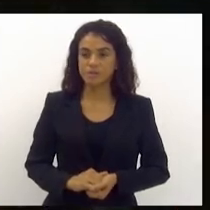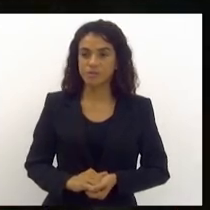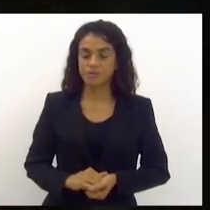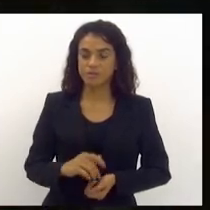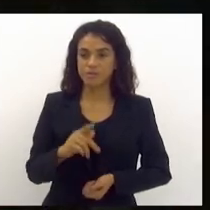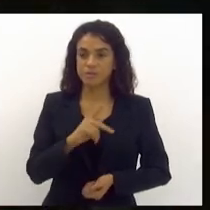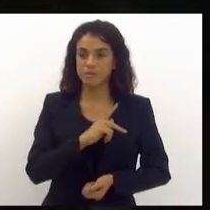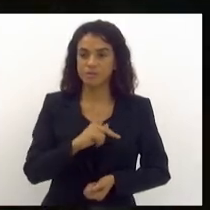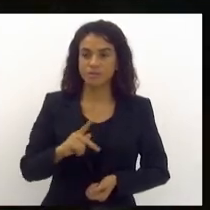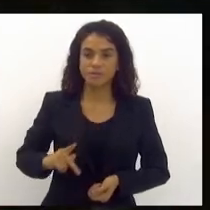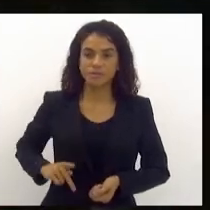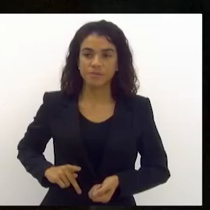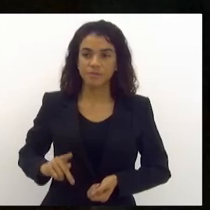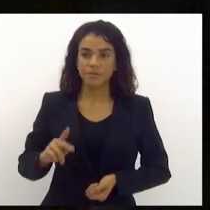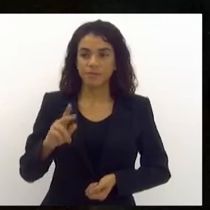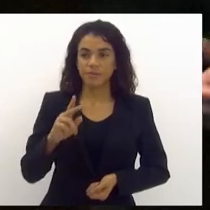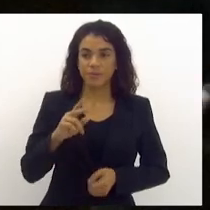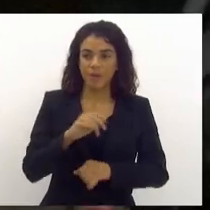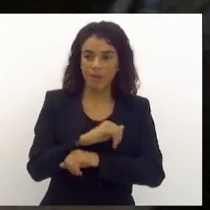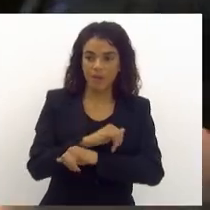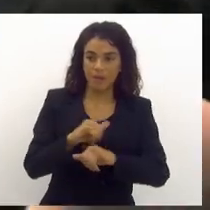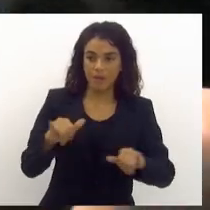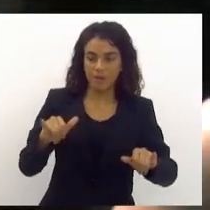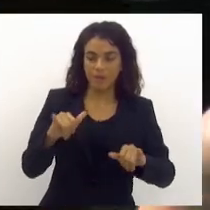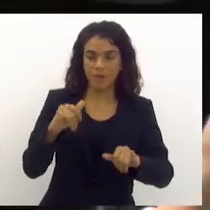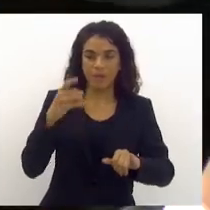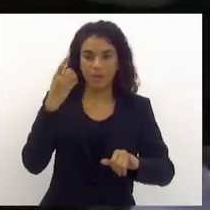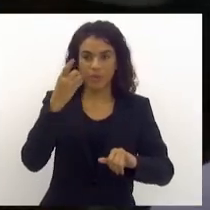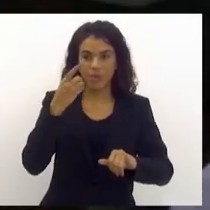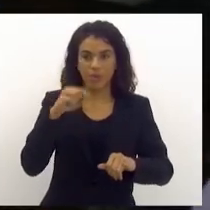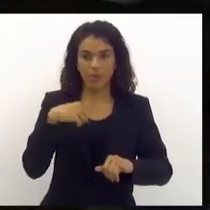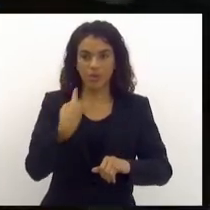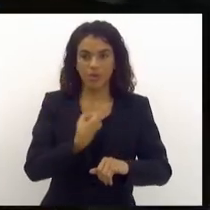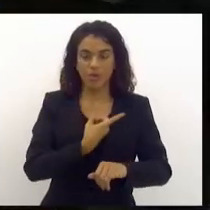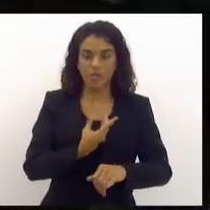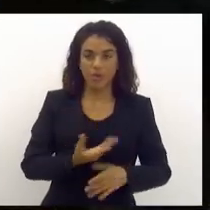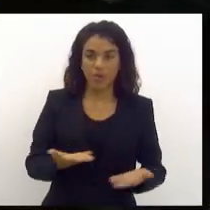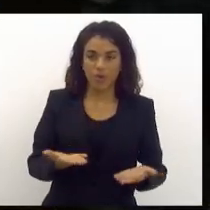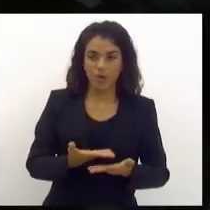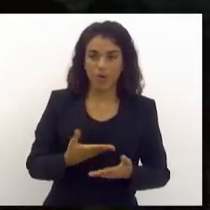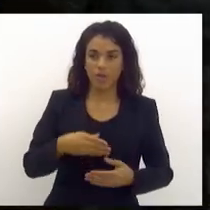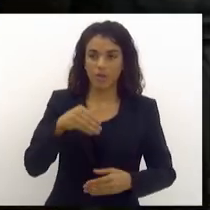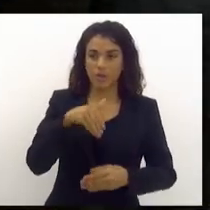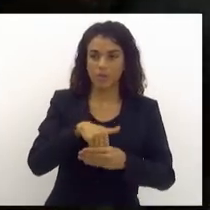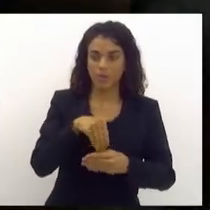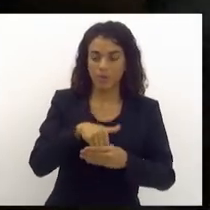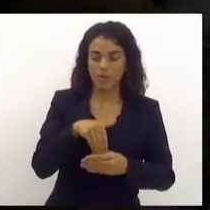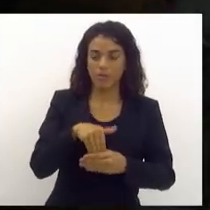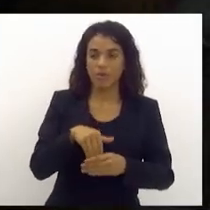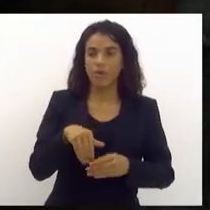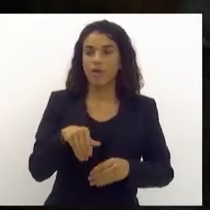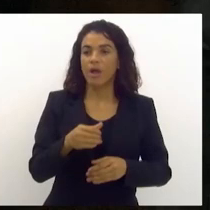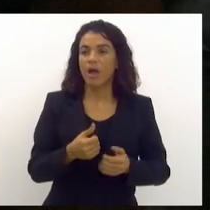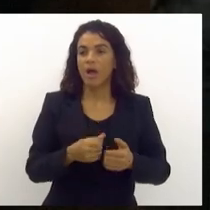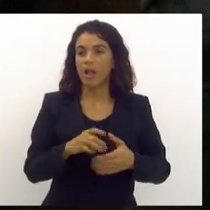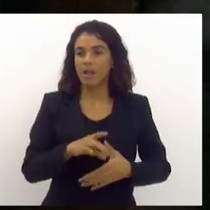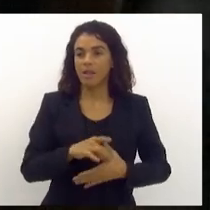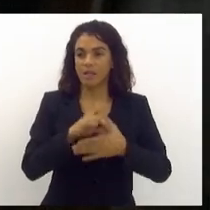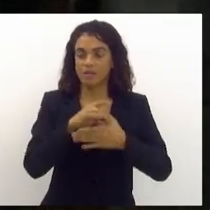Senhor presidente, lembrando novamente, senhores deputados, que estamos em votação nominal, a liderança do governo encaminha o voto